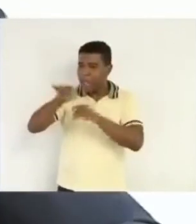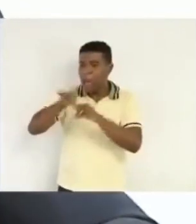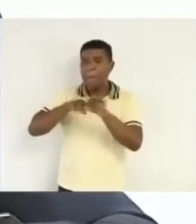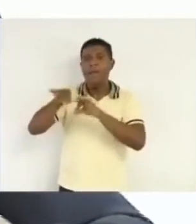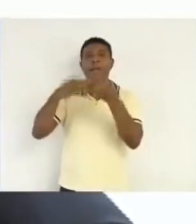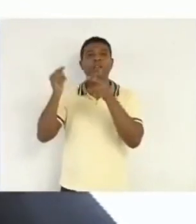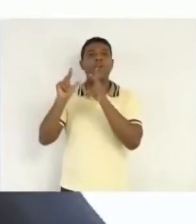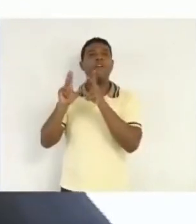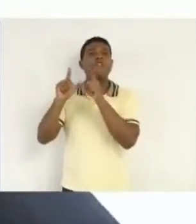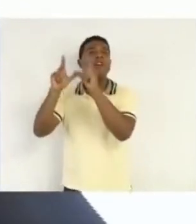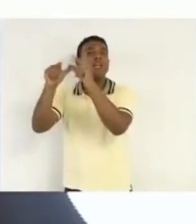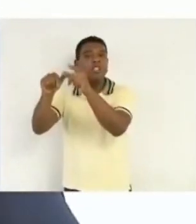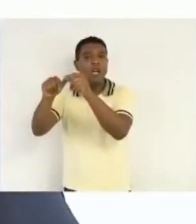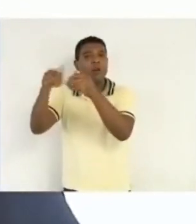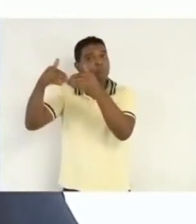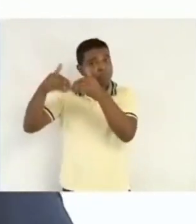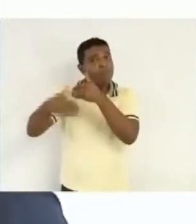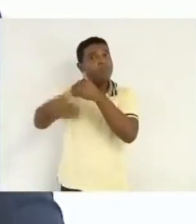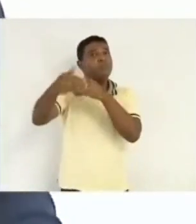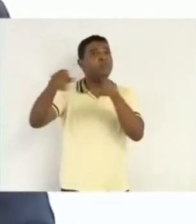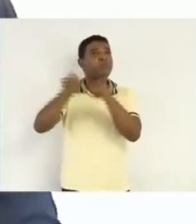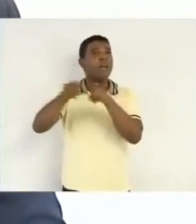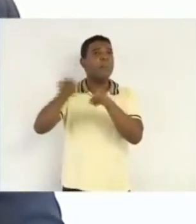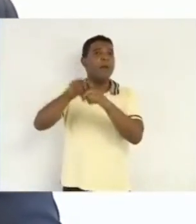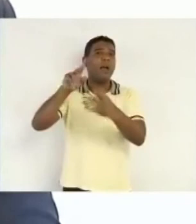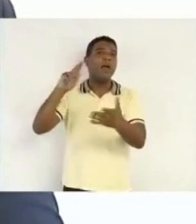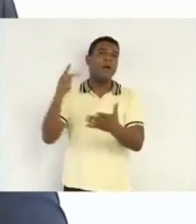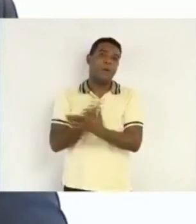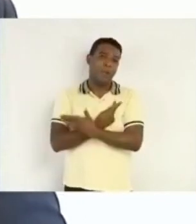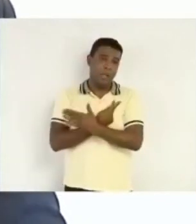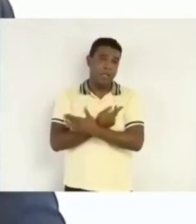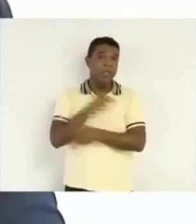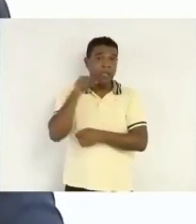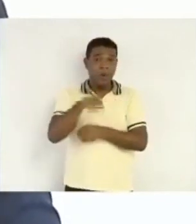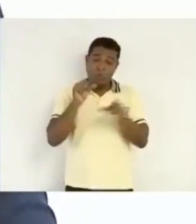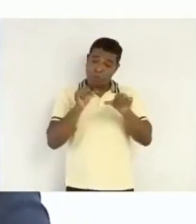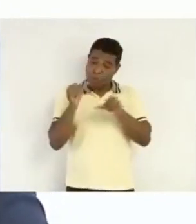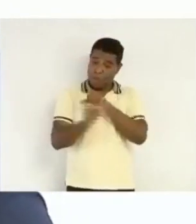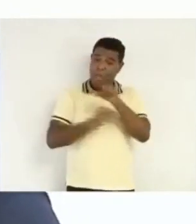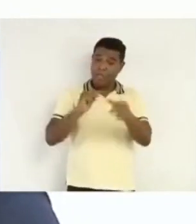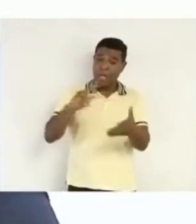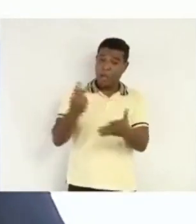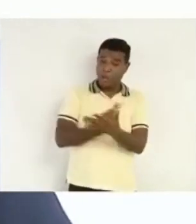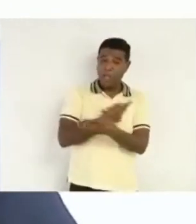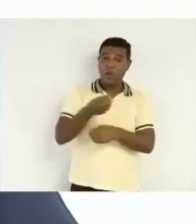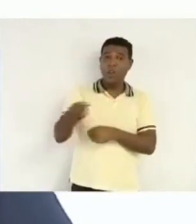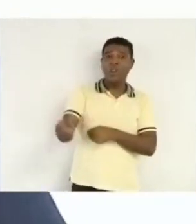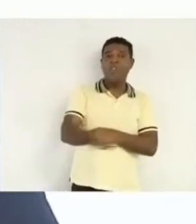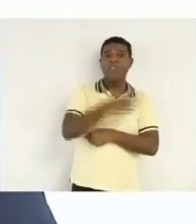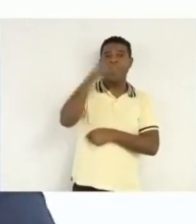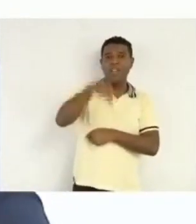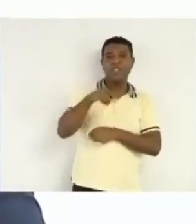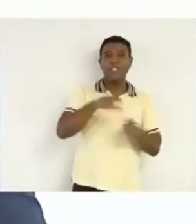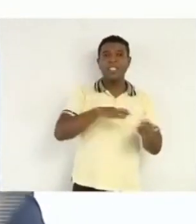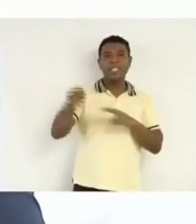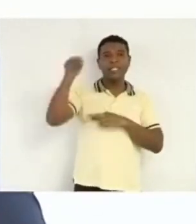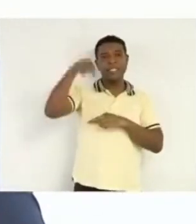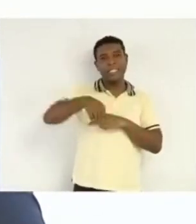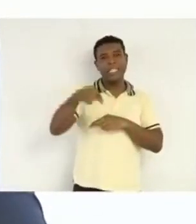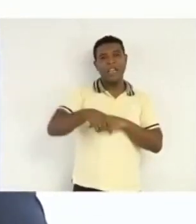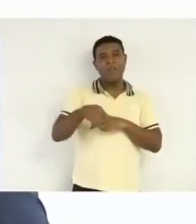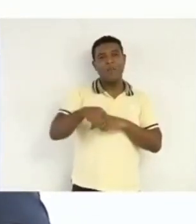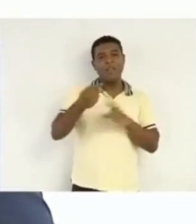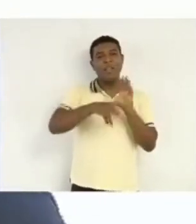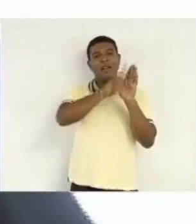de viagens também então essas duas mudanças são a grande novidade aí dessa semana